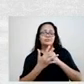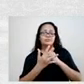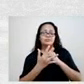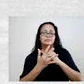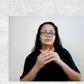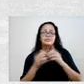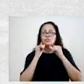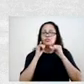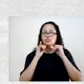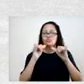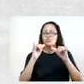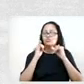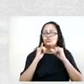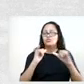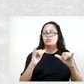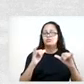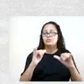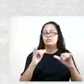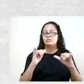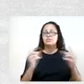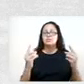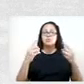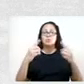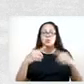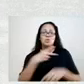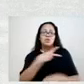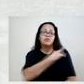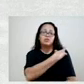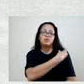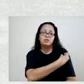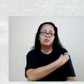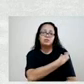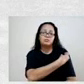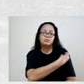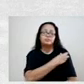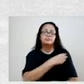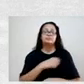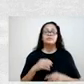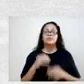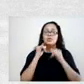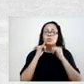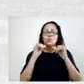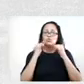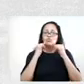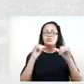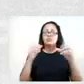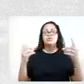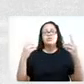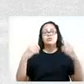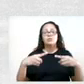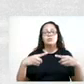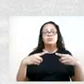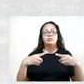Então, notícias que são contra a vacinação, né, notícias